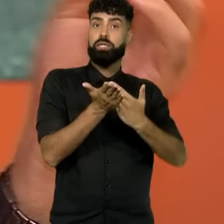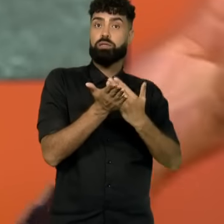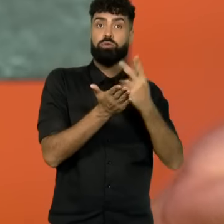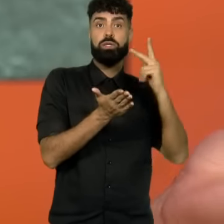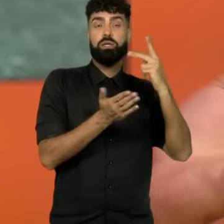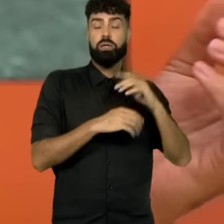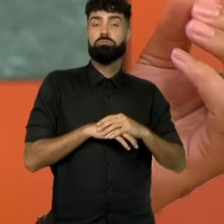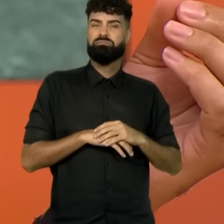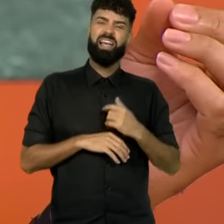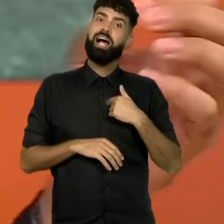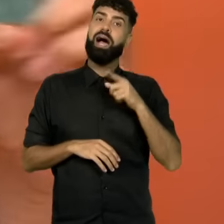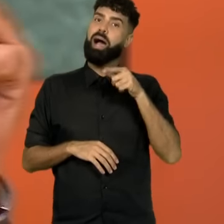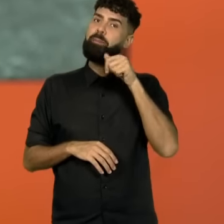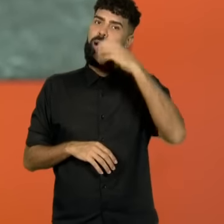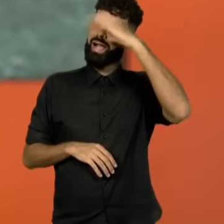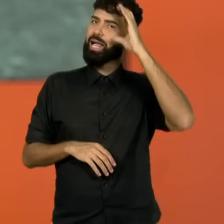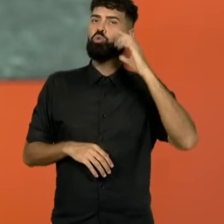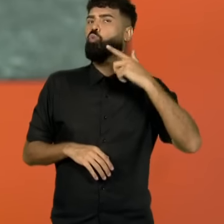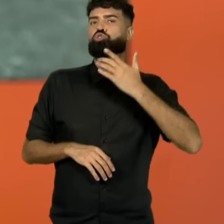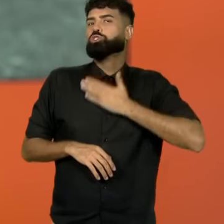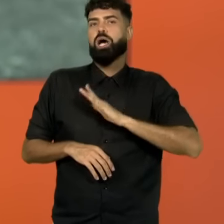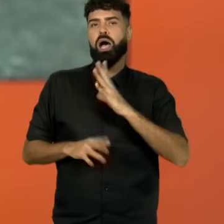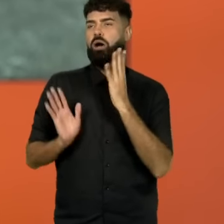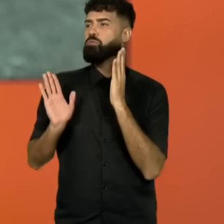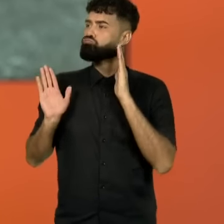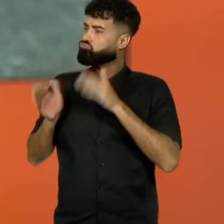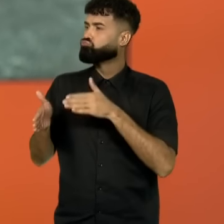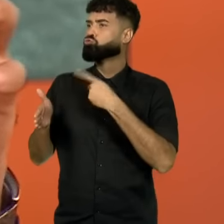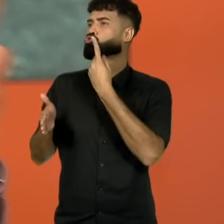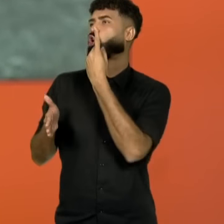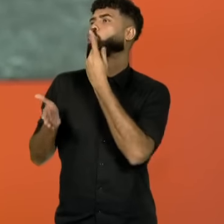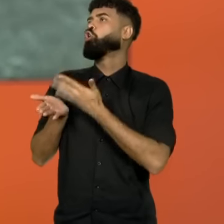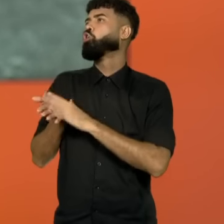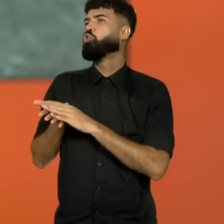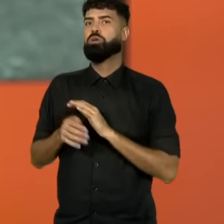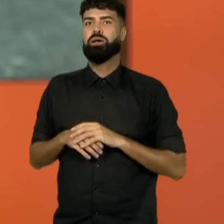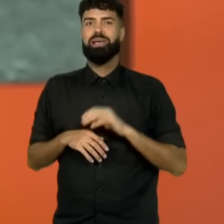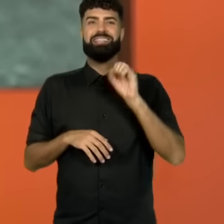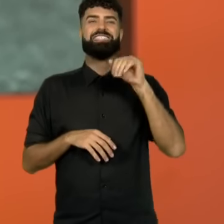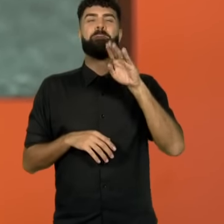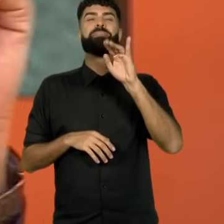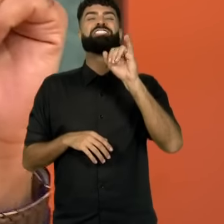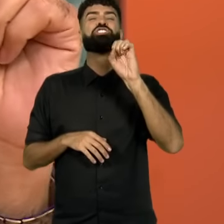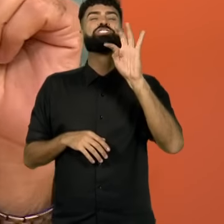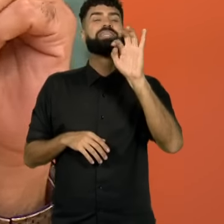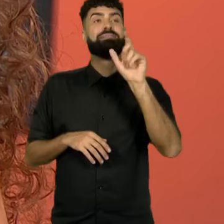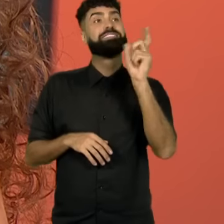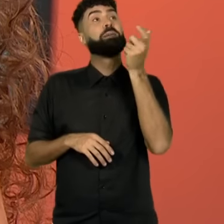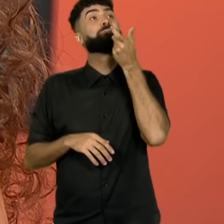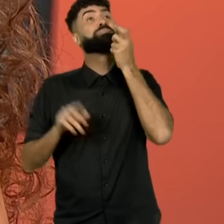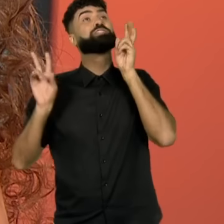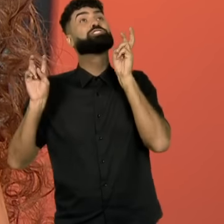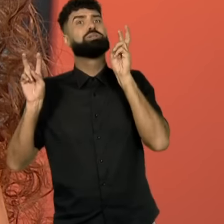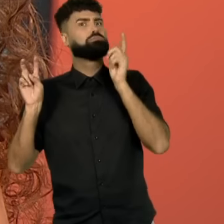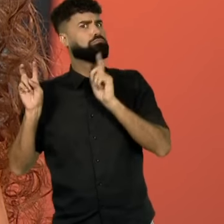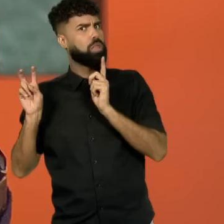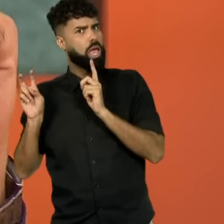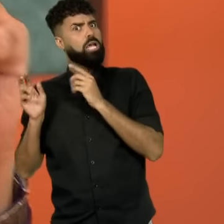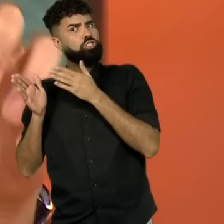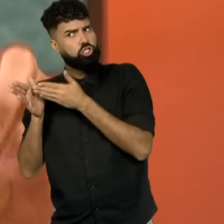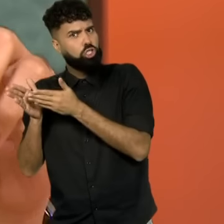o Paulo conta isso. Então, a Clara, na verdade, a gente fala assim, a sambista... Mas a Clara não foi só sambista. A Clara foi